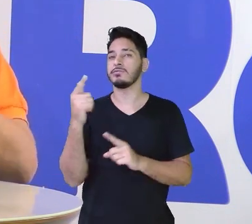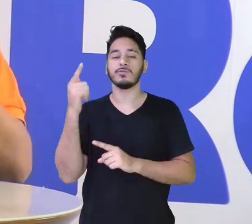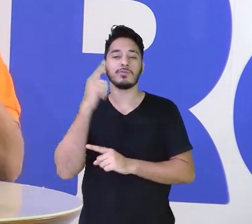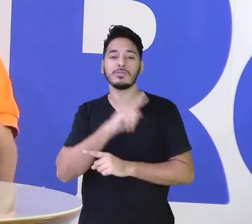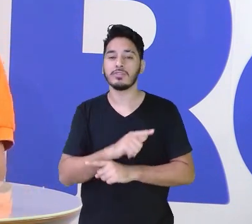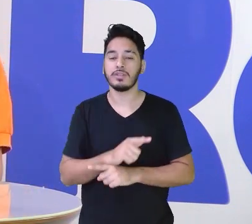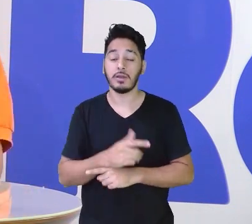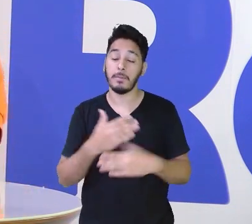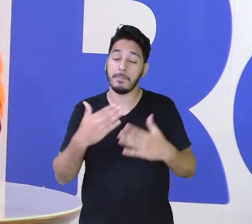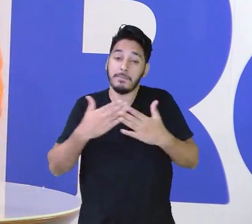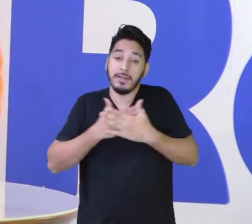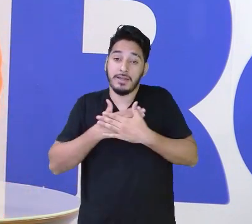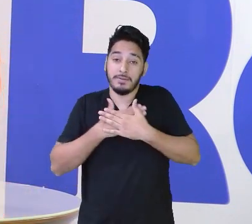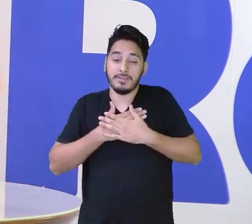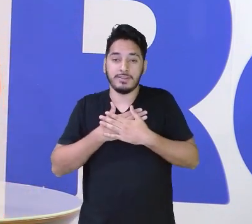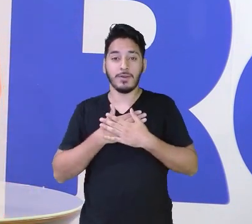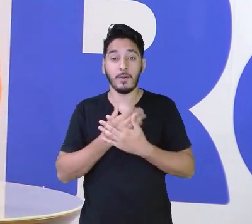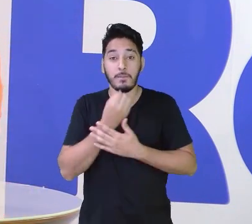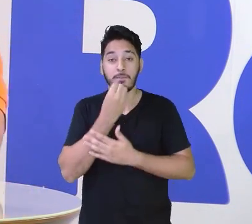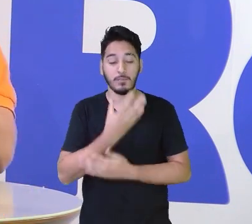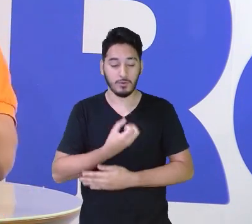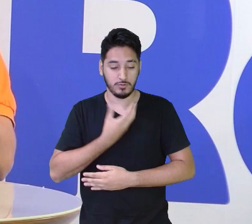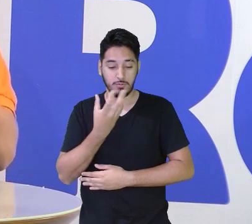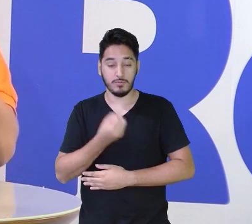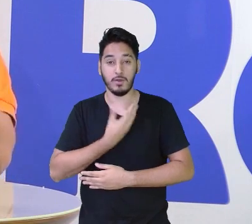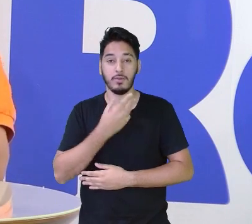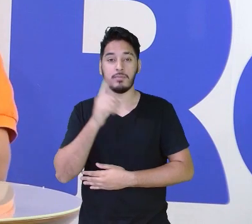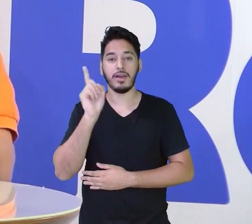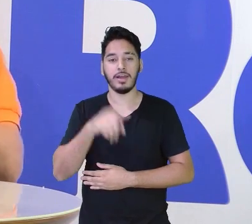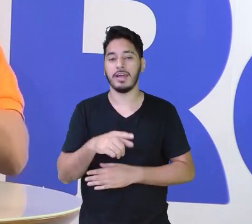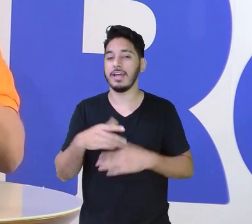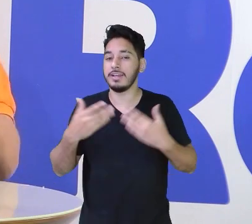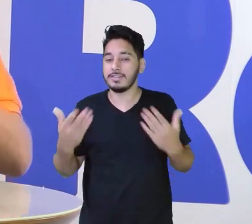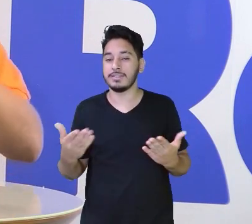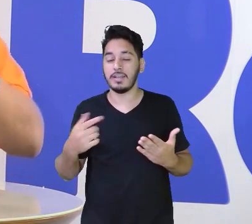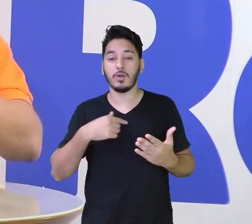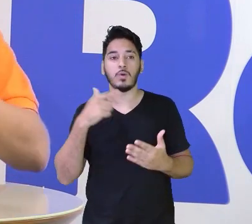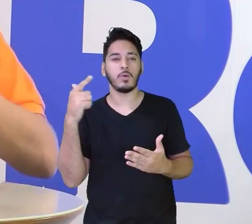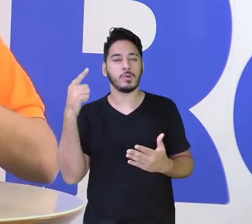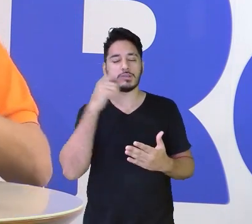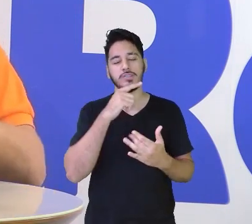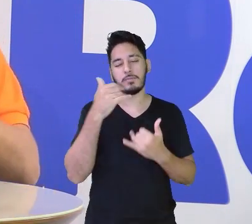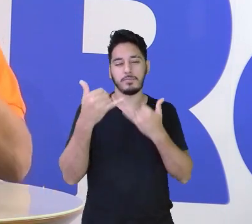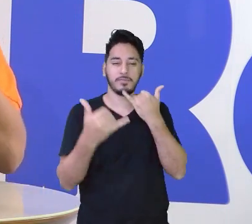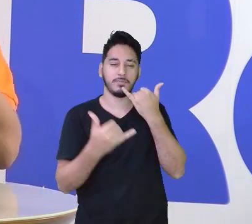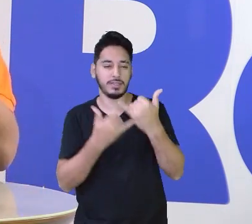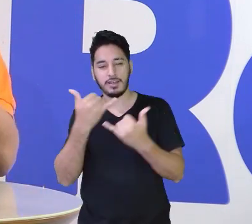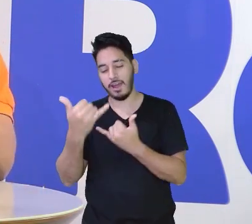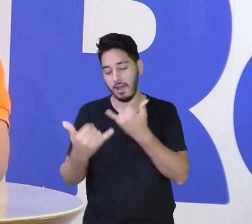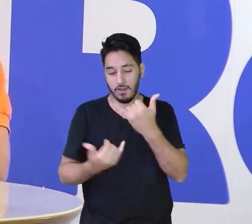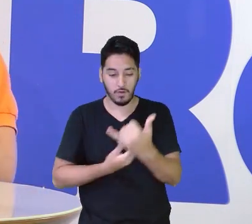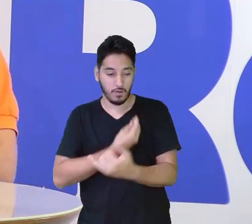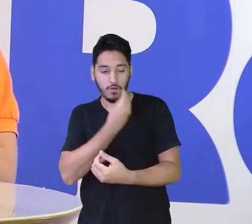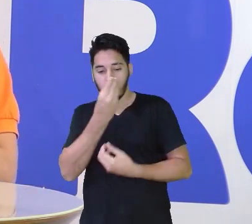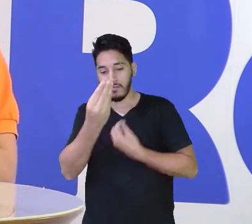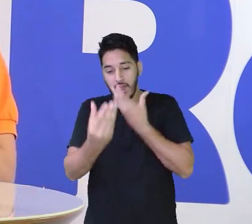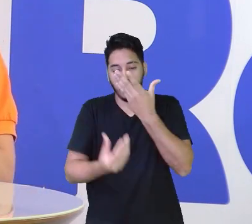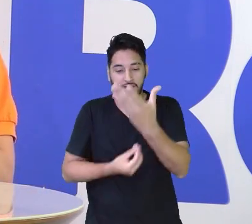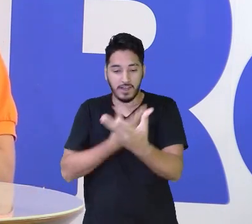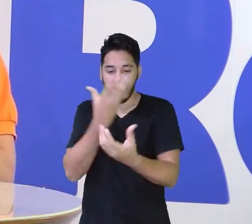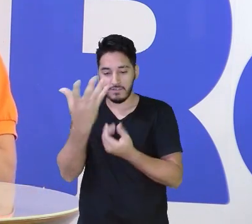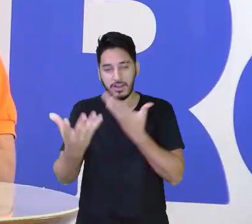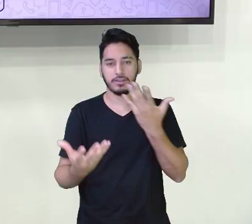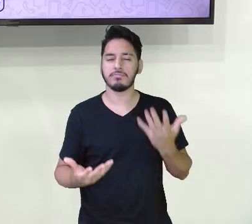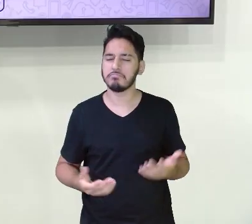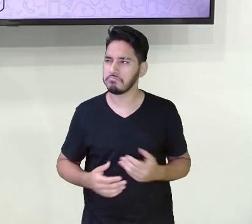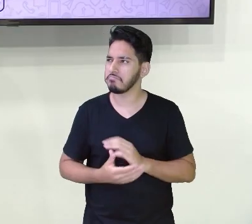fazer. Para mim, a graça do poema é essa, de eu conseguir brincar, de dar vida às palavras.